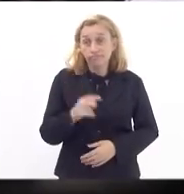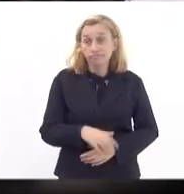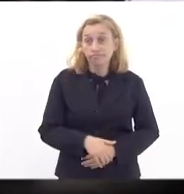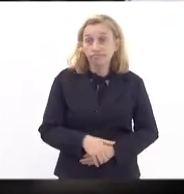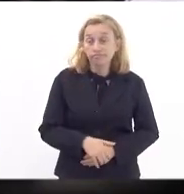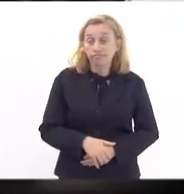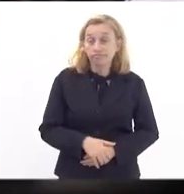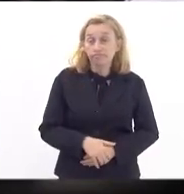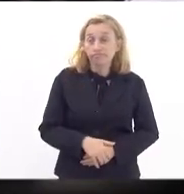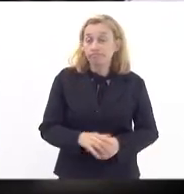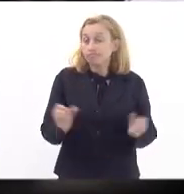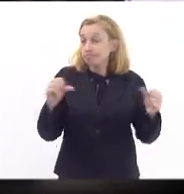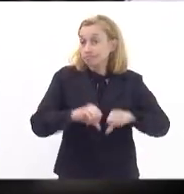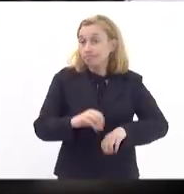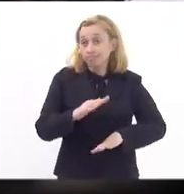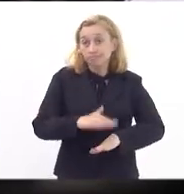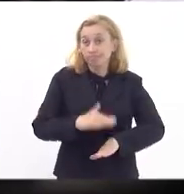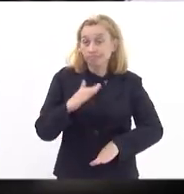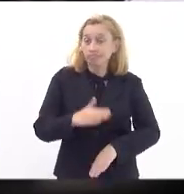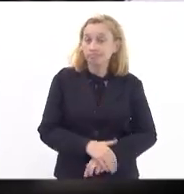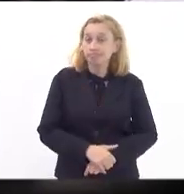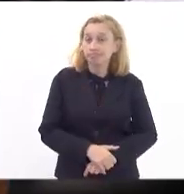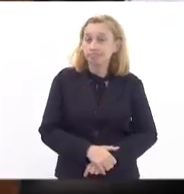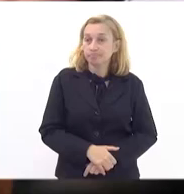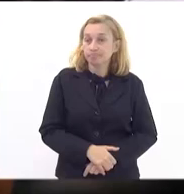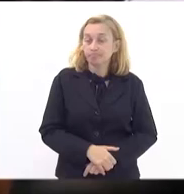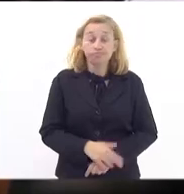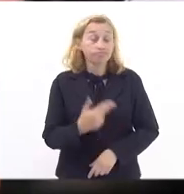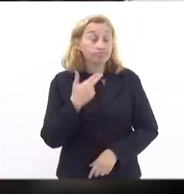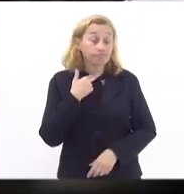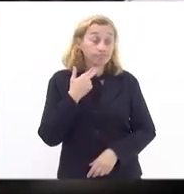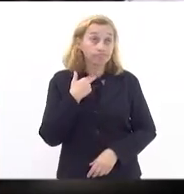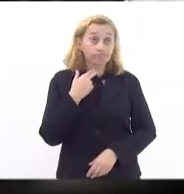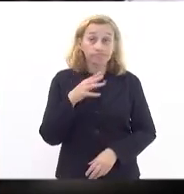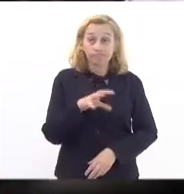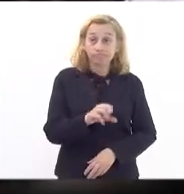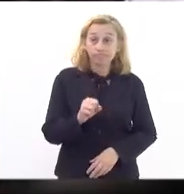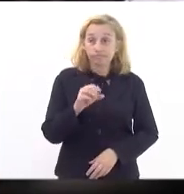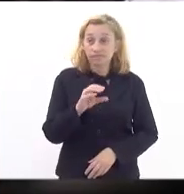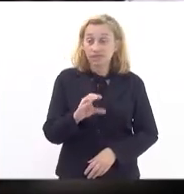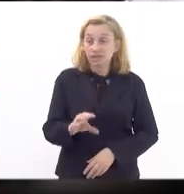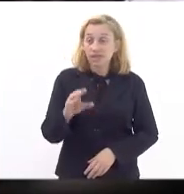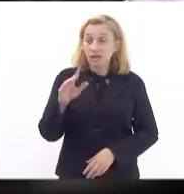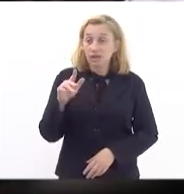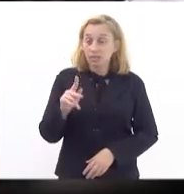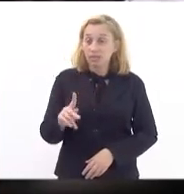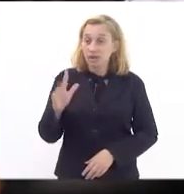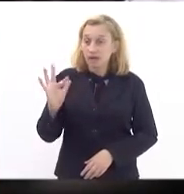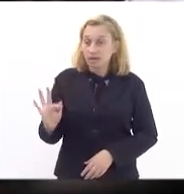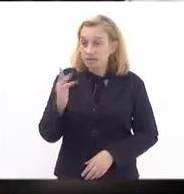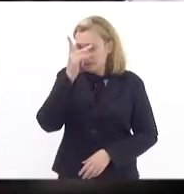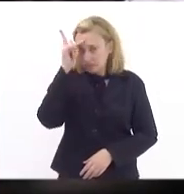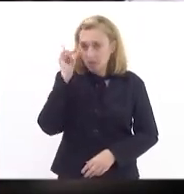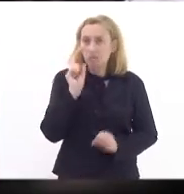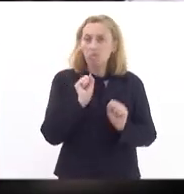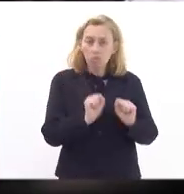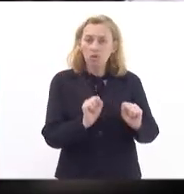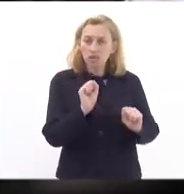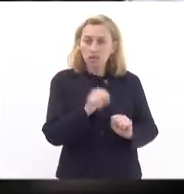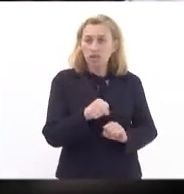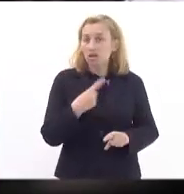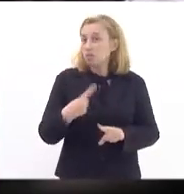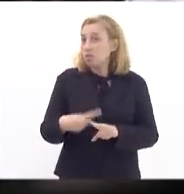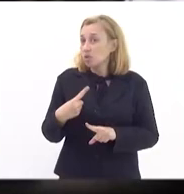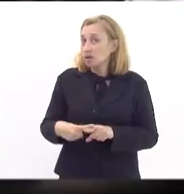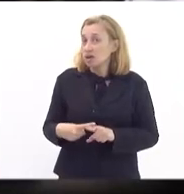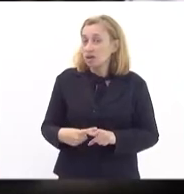se agravar e a não posso pegar CPF das pessoas podemos sim até